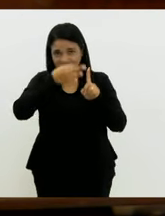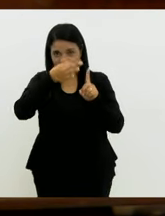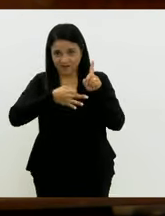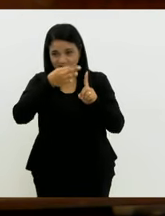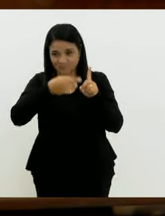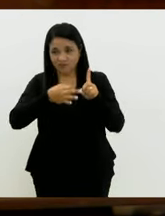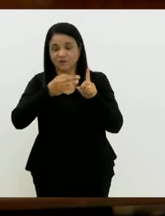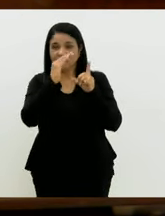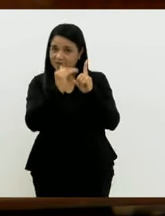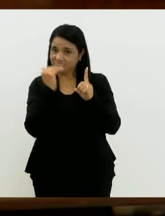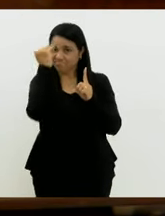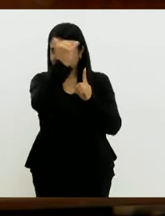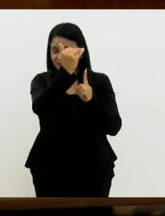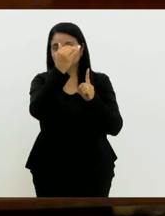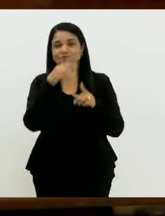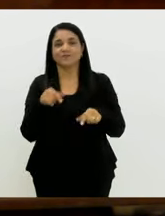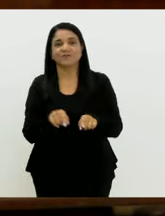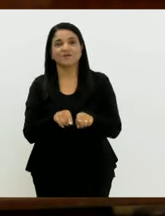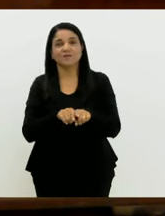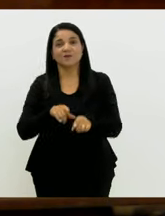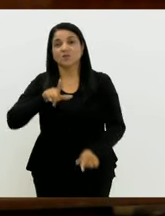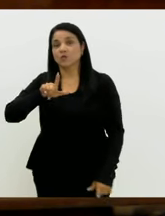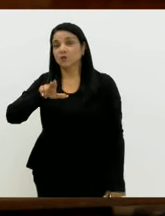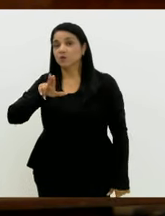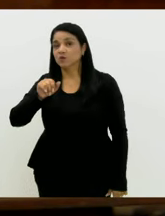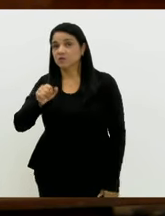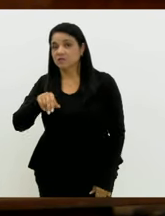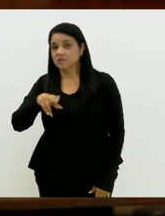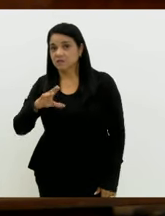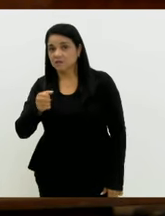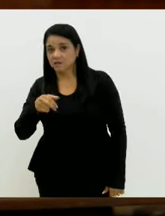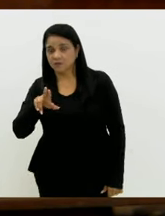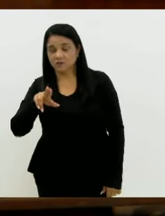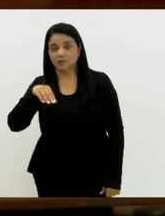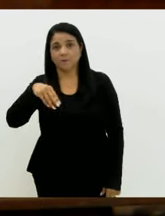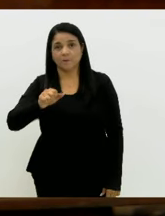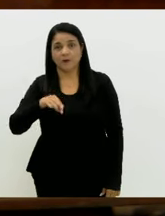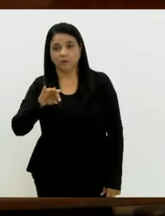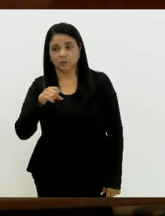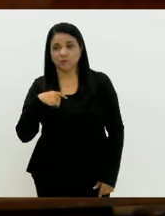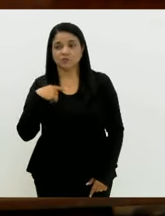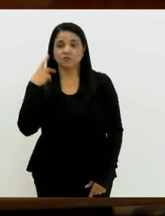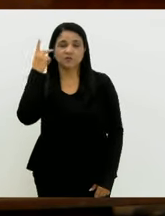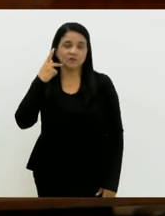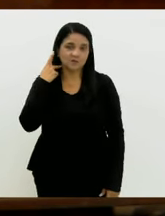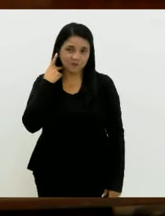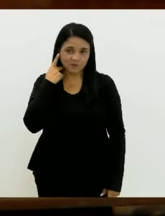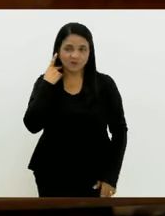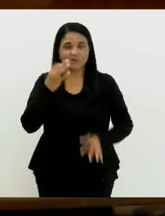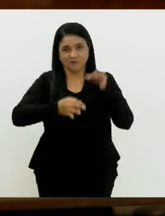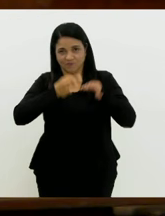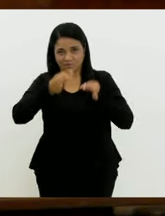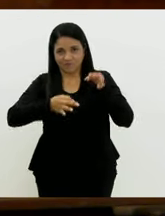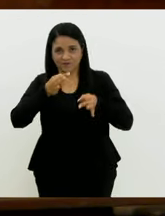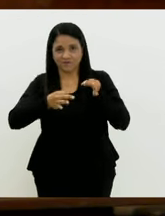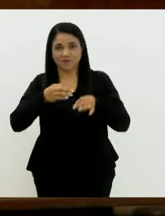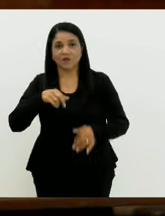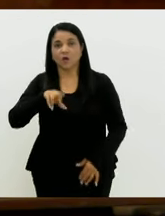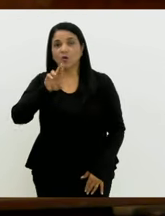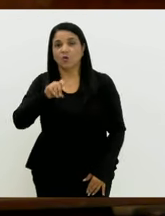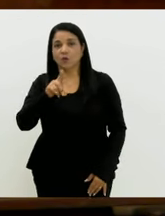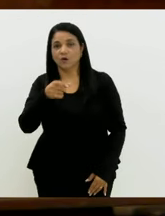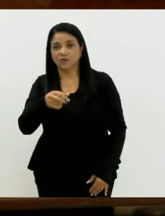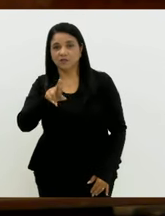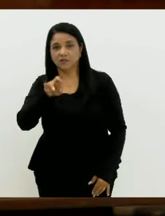Janeiro, doutor Luciano Matos, procurador-geral de Justiça do Ministério Público do Estado do Rio de Janeiro, doutor Rodrigo Melo do